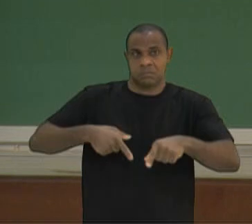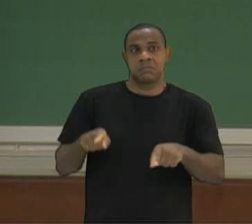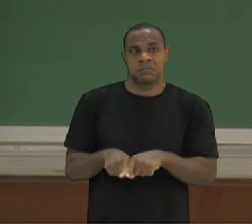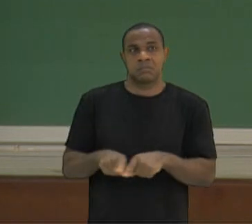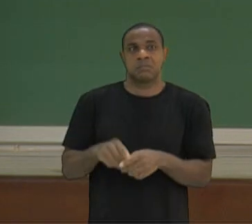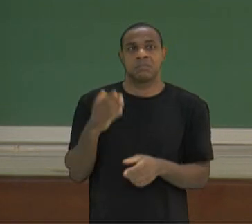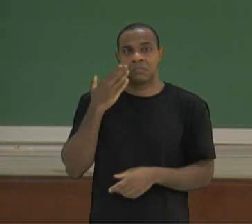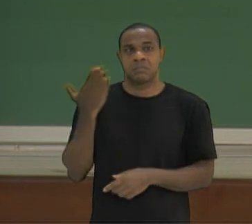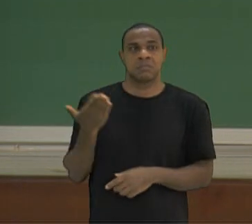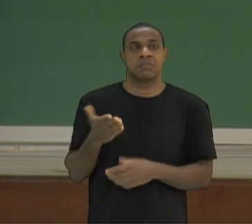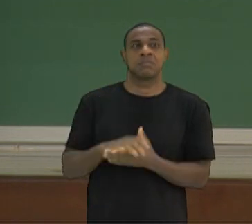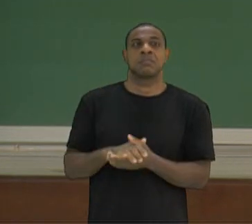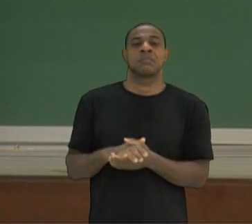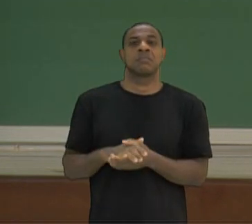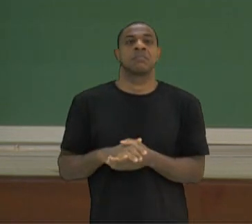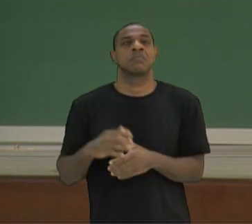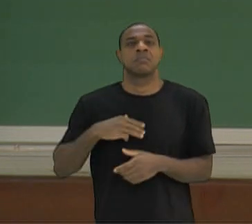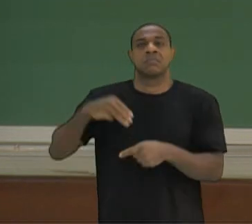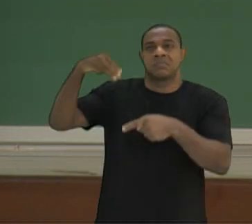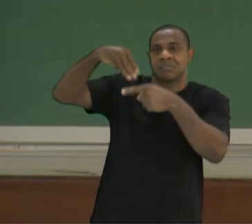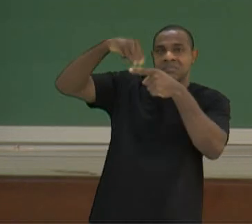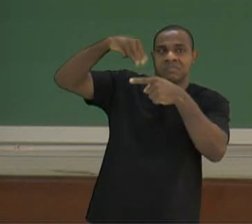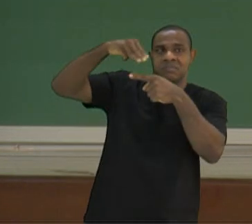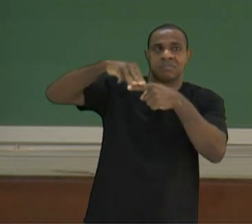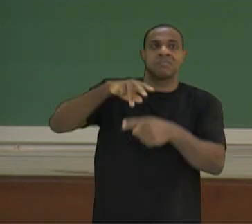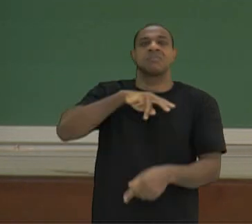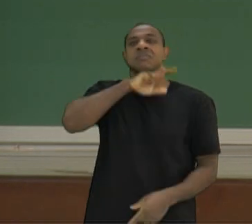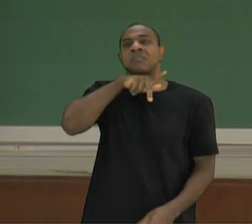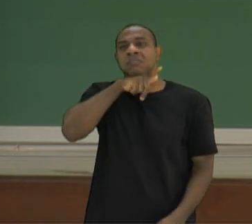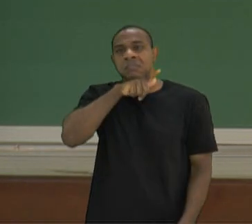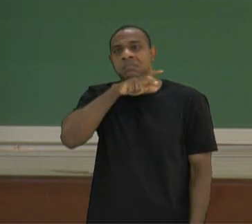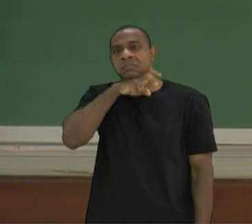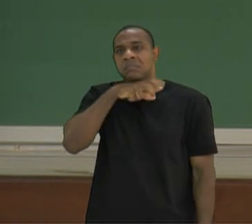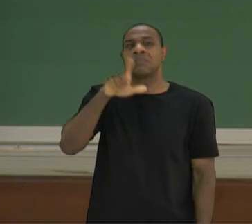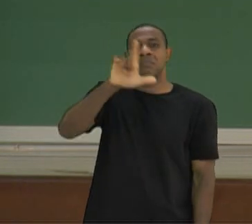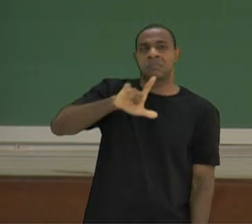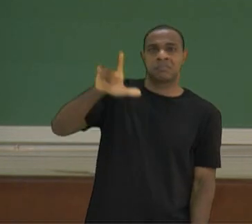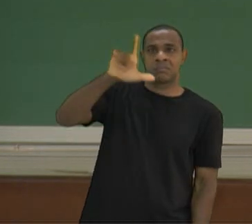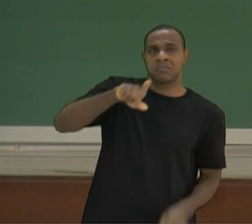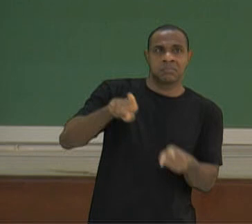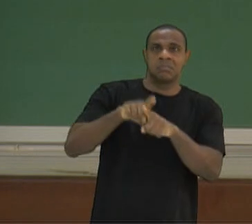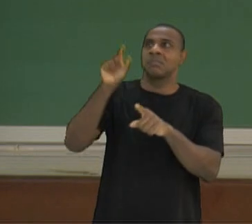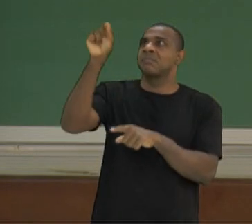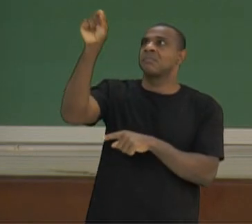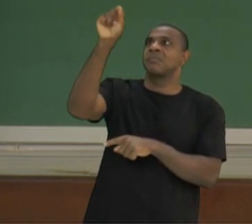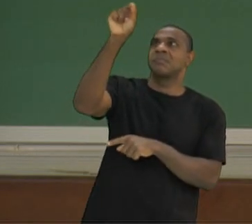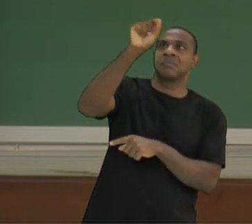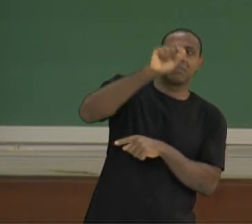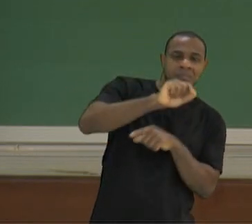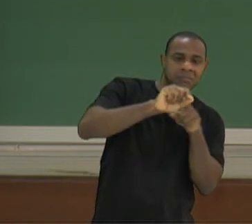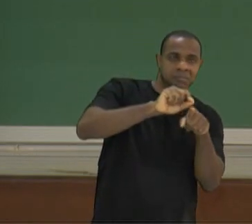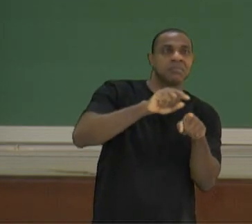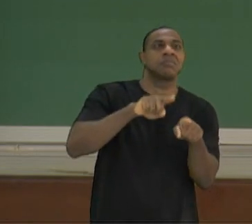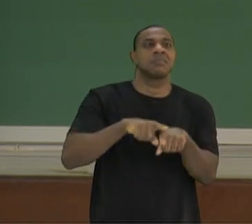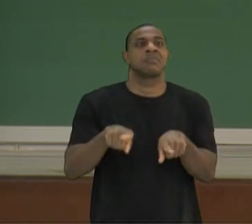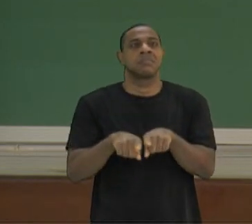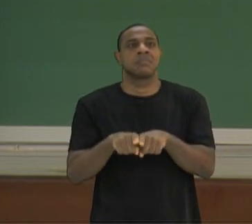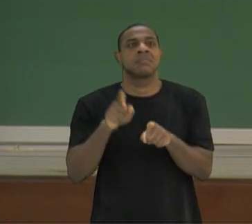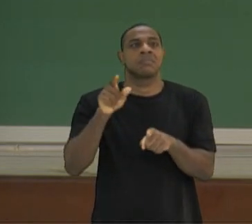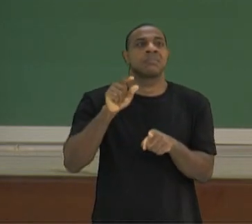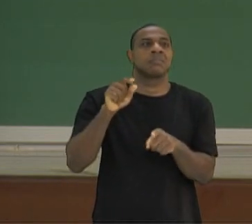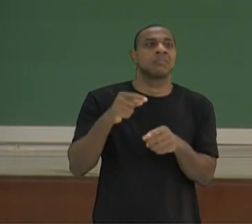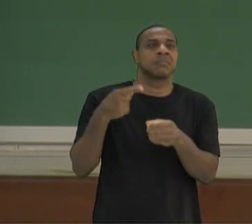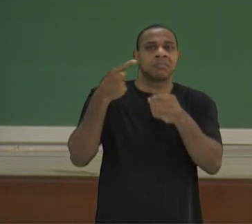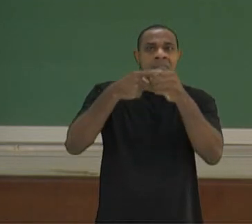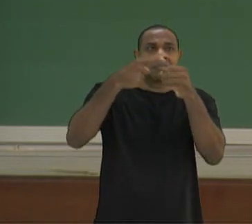vamos ter ali capitais regionais, Londrina, Maringá e Cascavel, e os centros regionais, ali subregionais, como, por